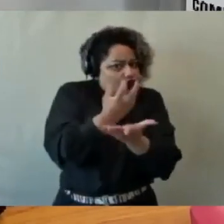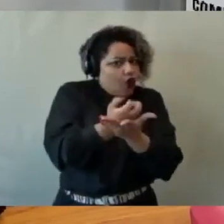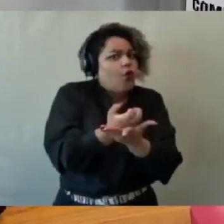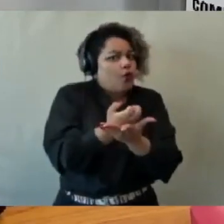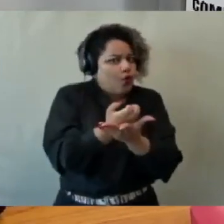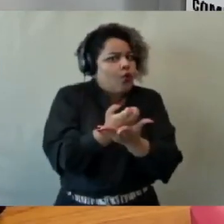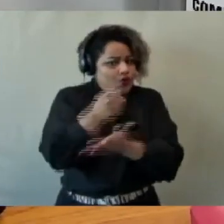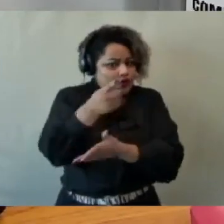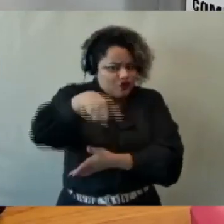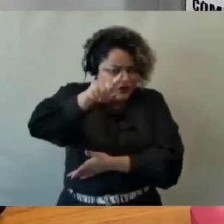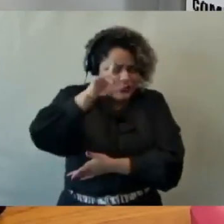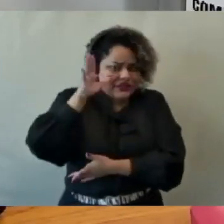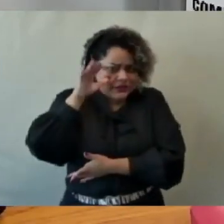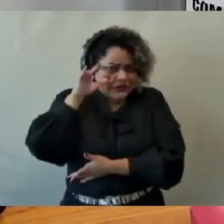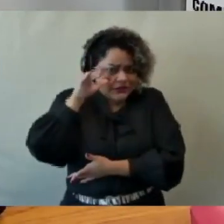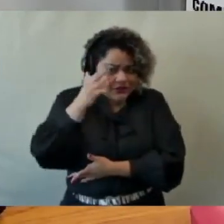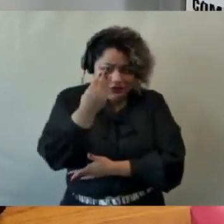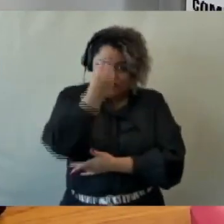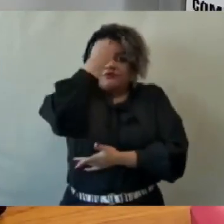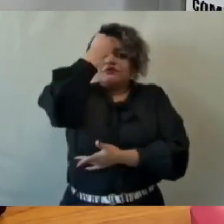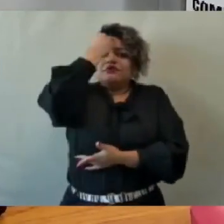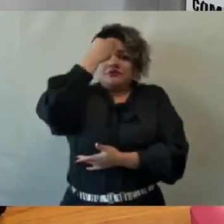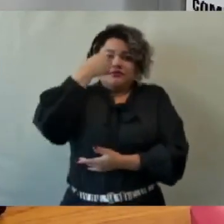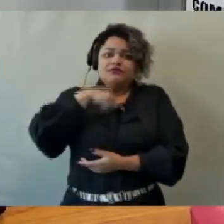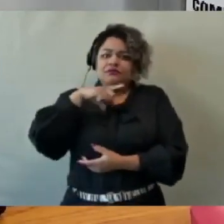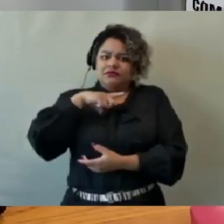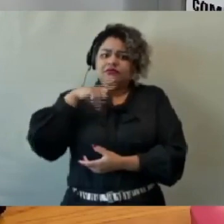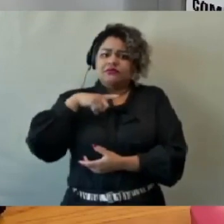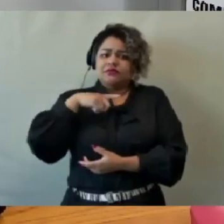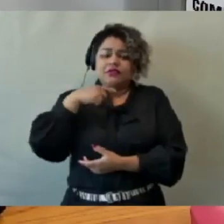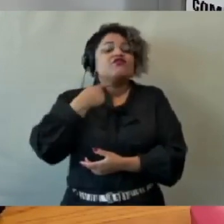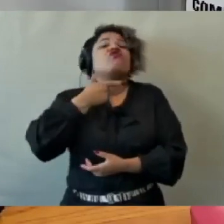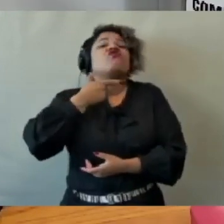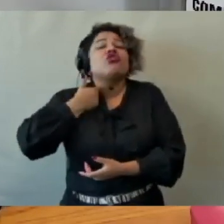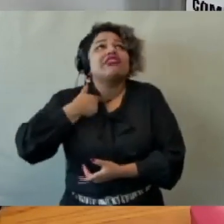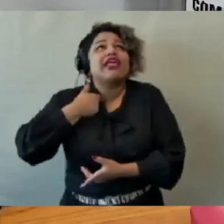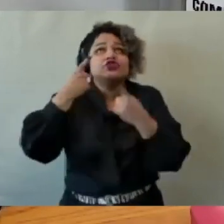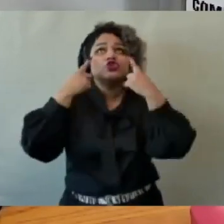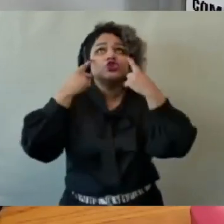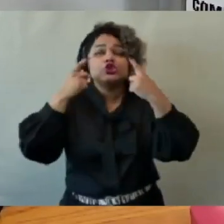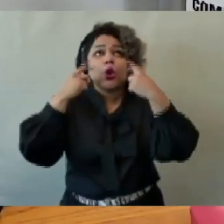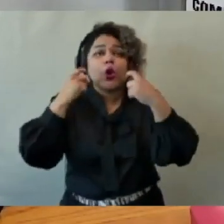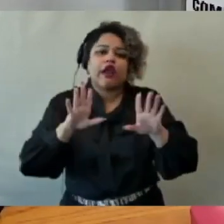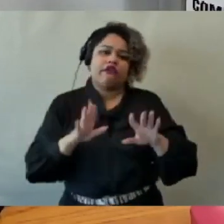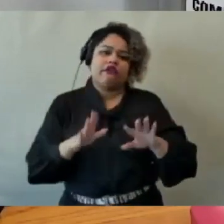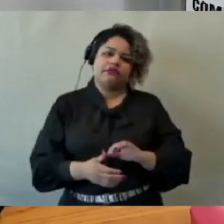ficou gravado para a comissão, mas ficou gravada aqui. Me dá vontade de chorar.